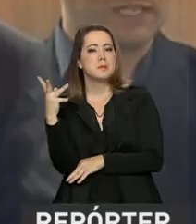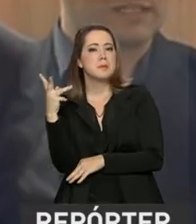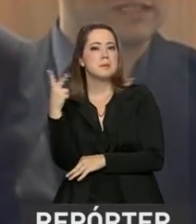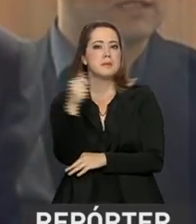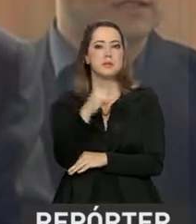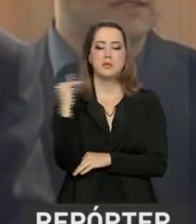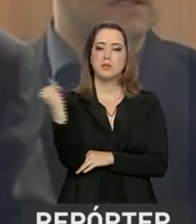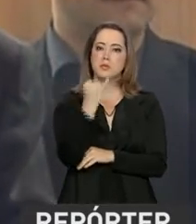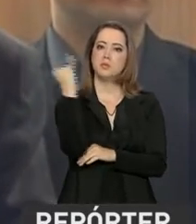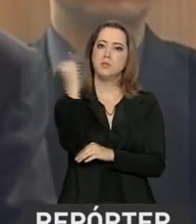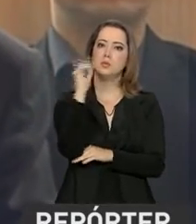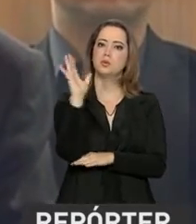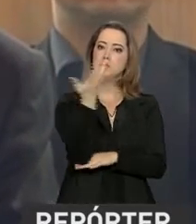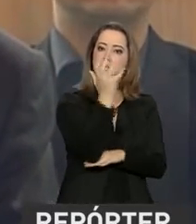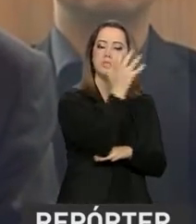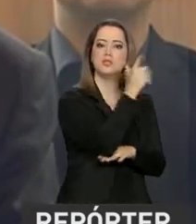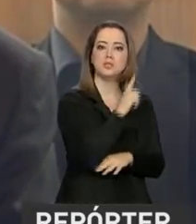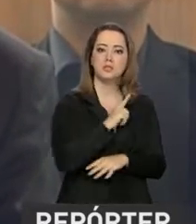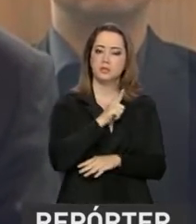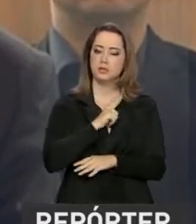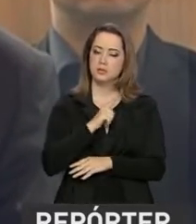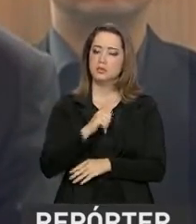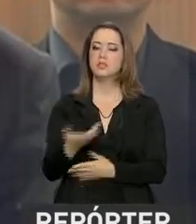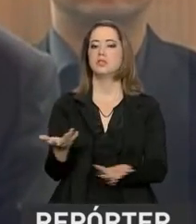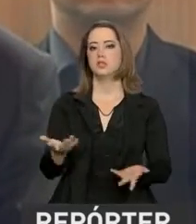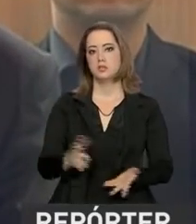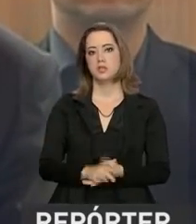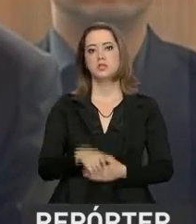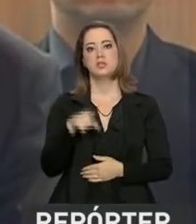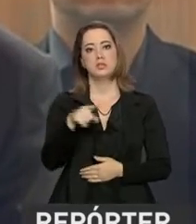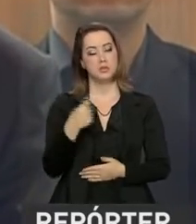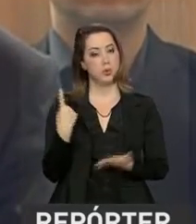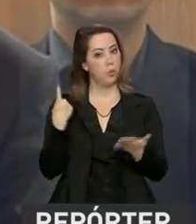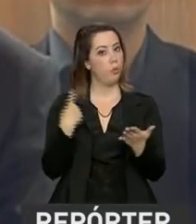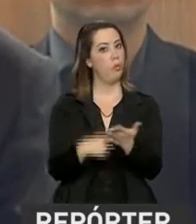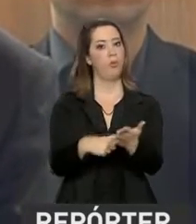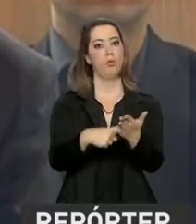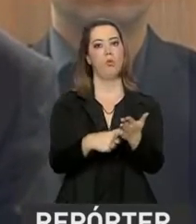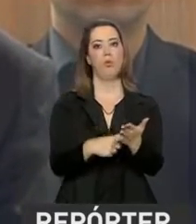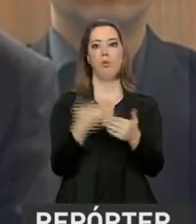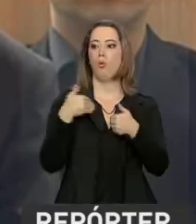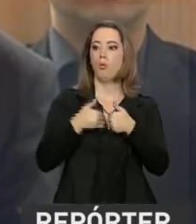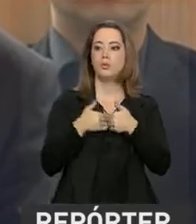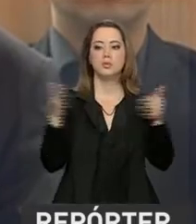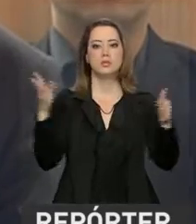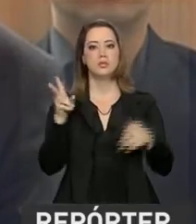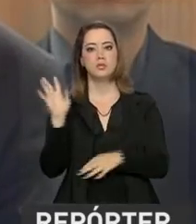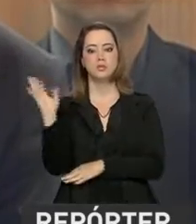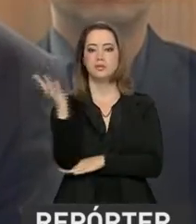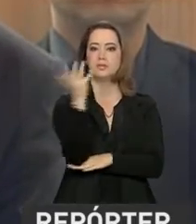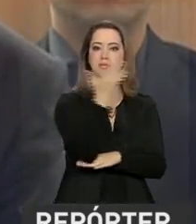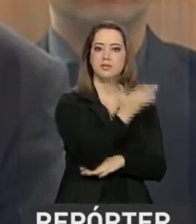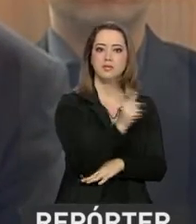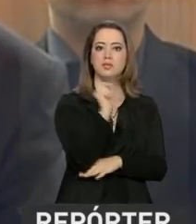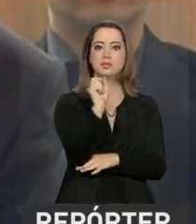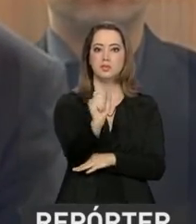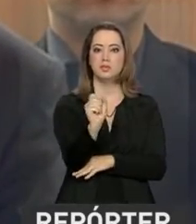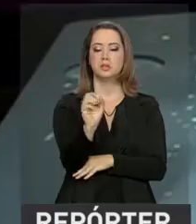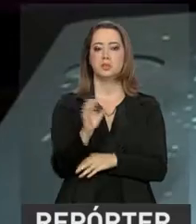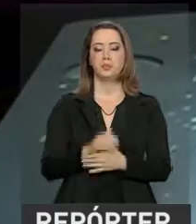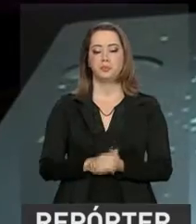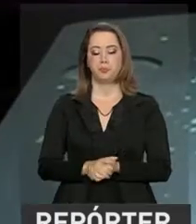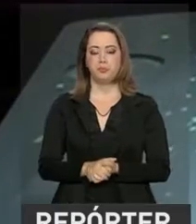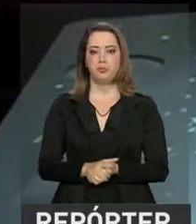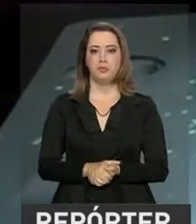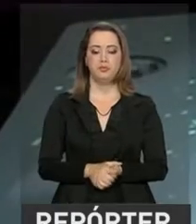dos serviços ambientais que os parques nacionais prestam, e cumprir uma função de ser um portal do Sistema Nacional de Unidades de Conservação.